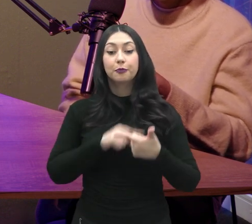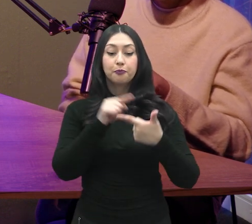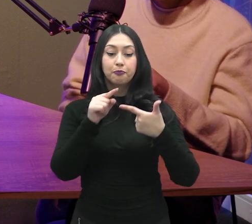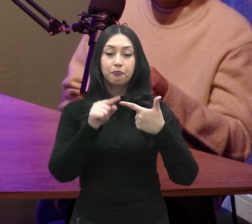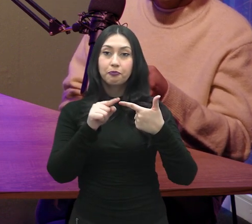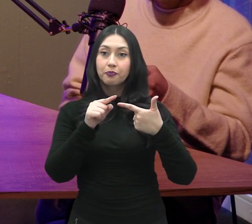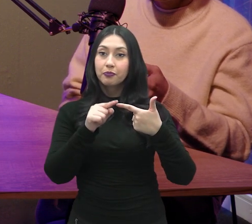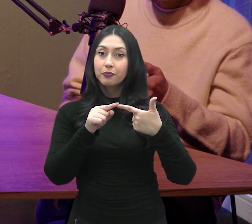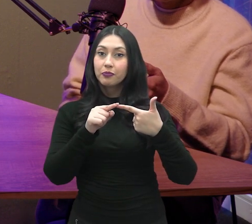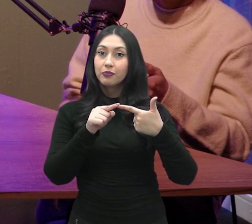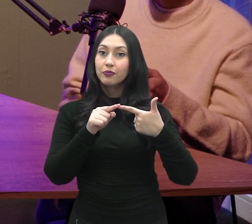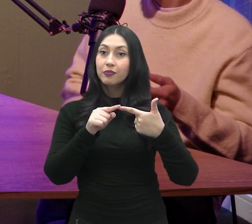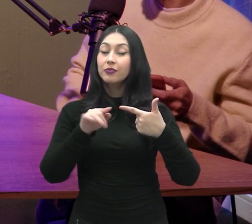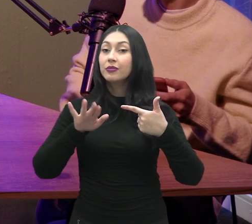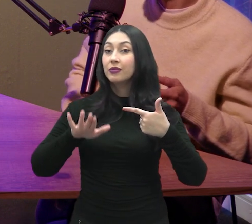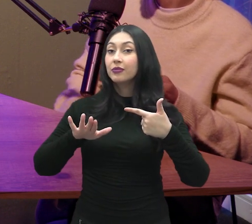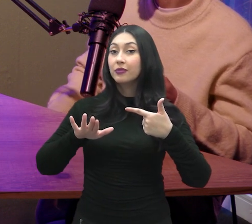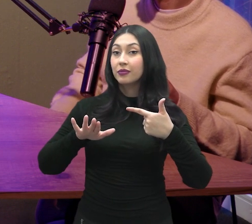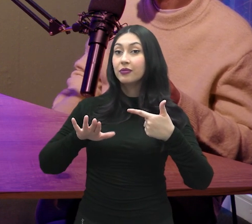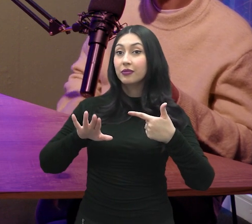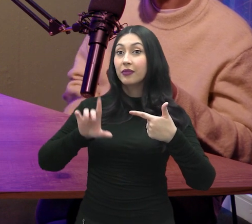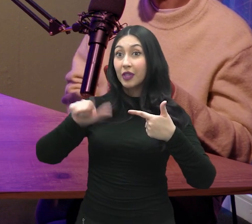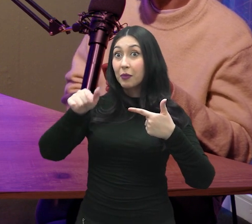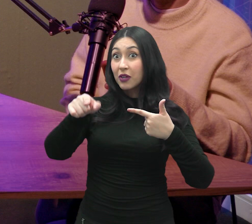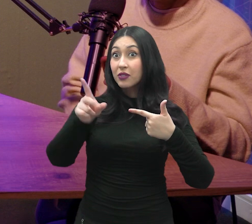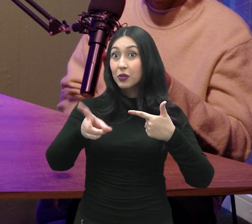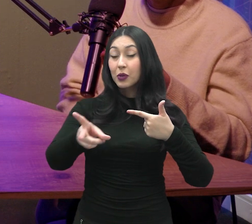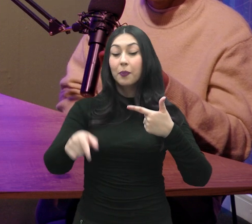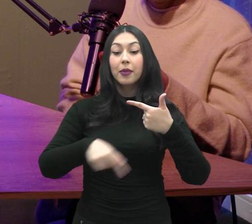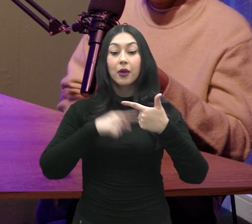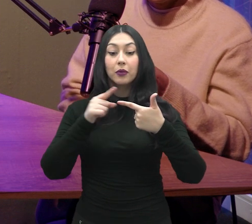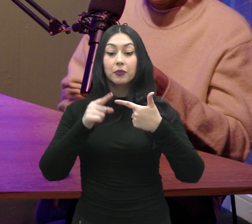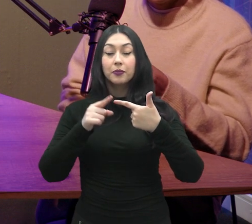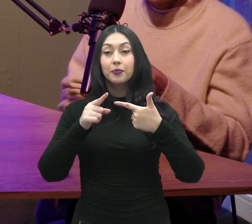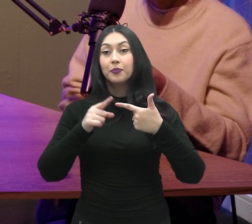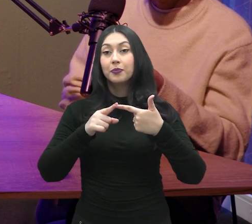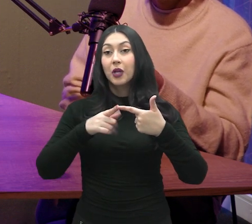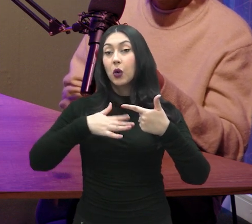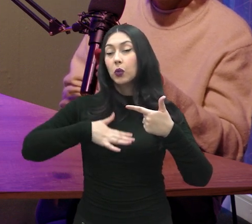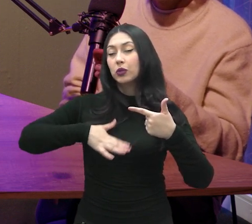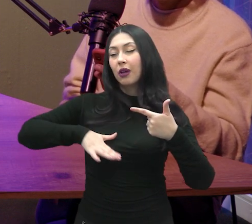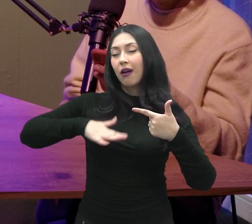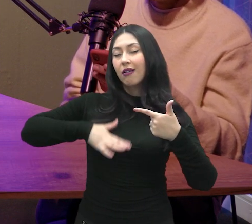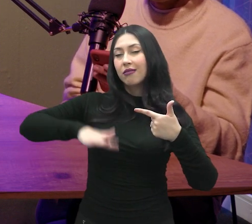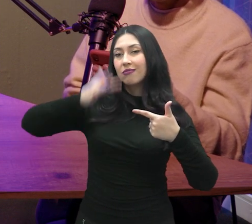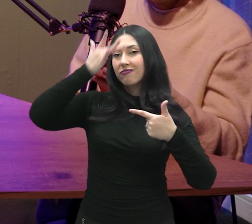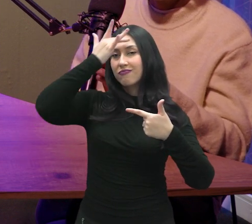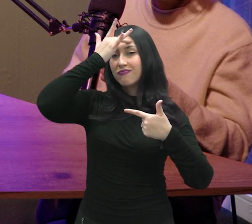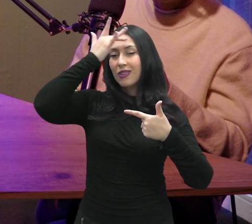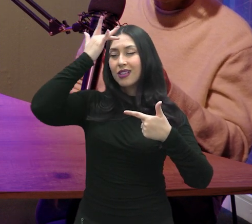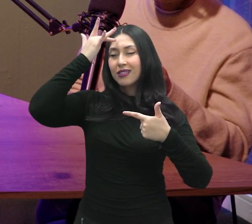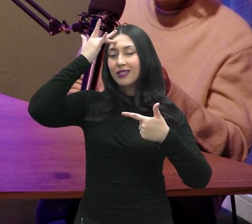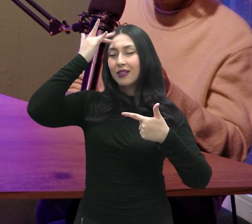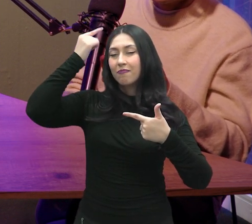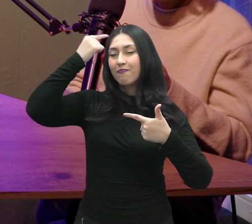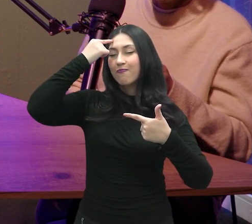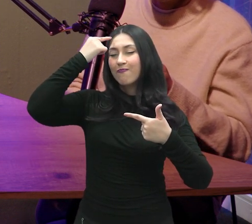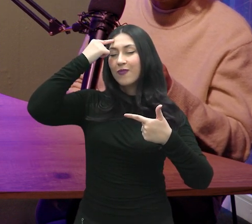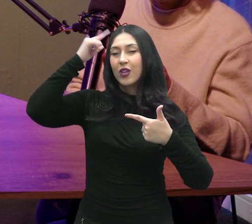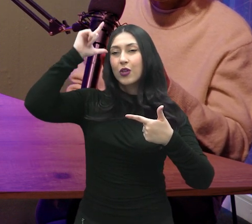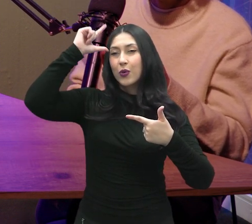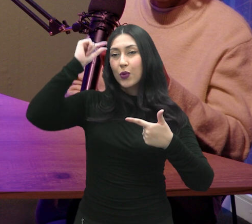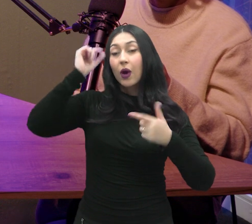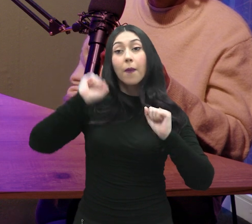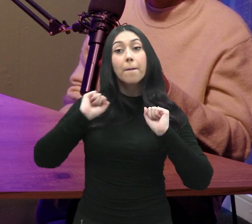depois disso, a gente tem o descanso mental. Eu vou ler um pouquinho, daí você lê o resto, tá bom? Pode ser? Pode ser. A gente tem o descanso mental. Ele pode ser